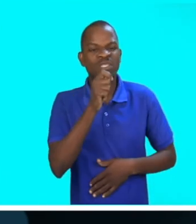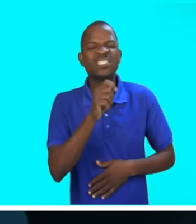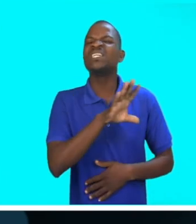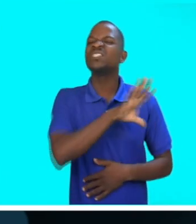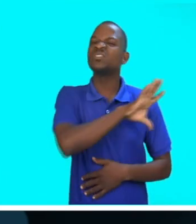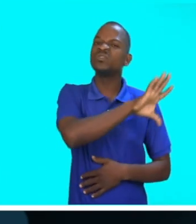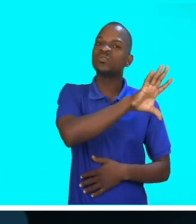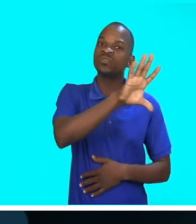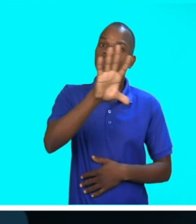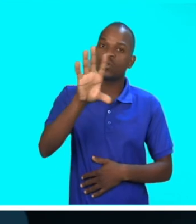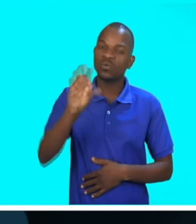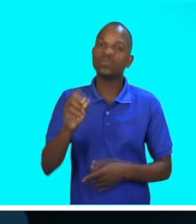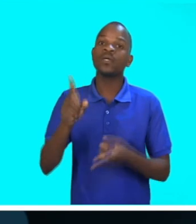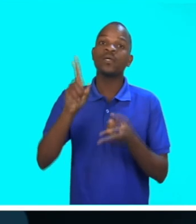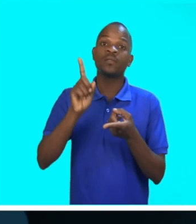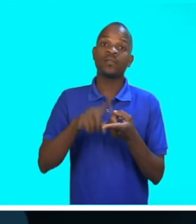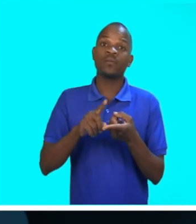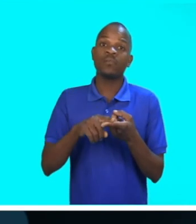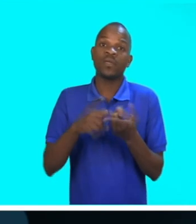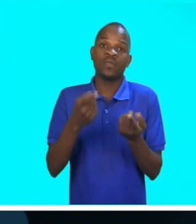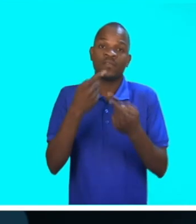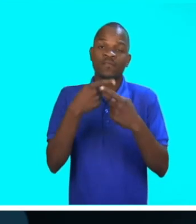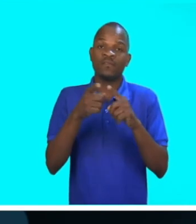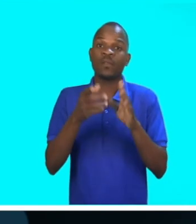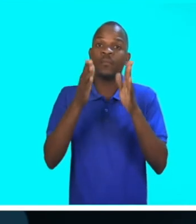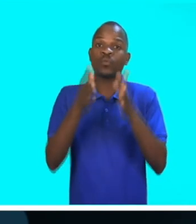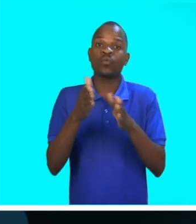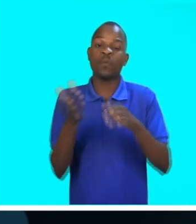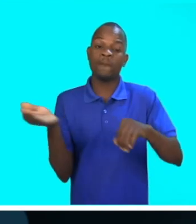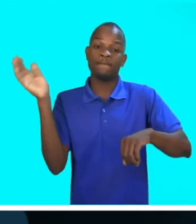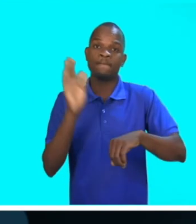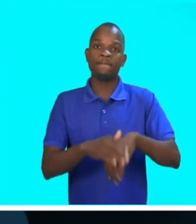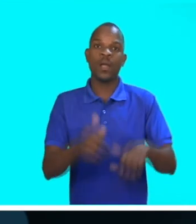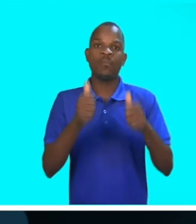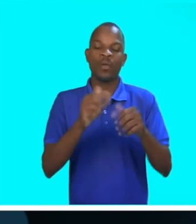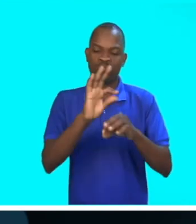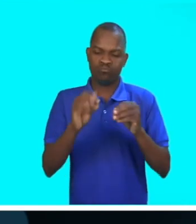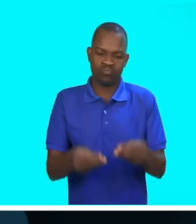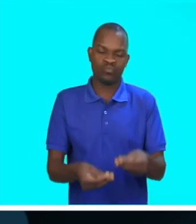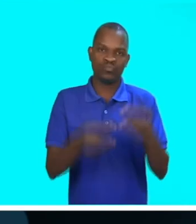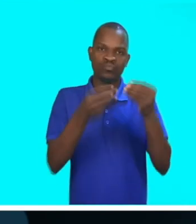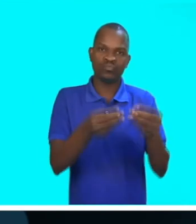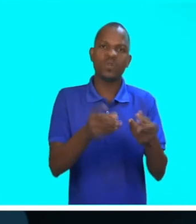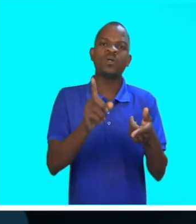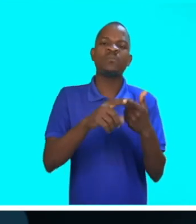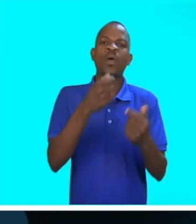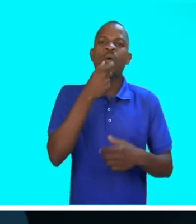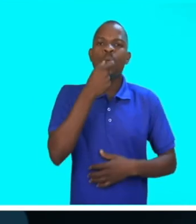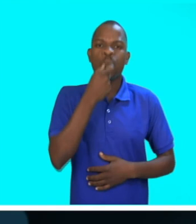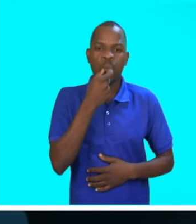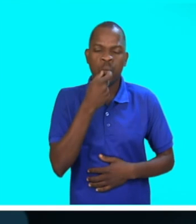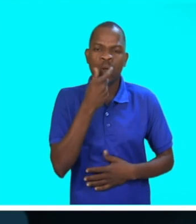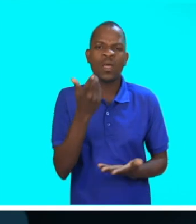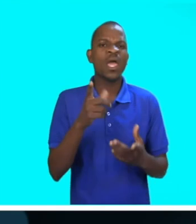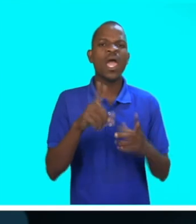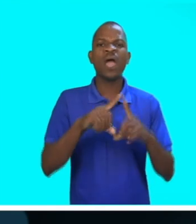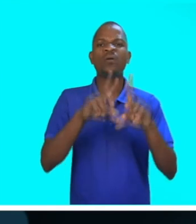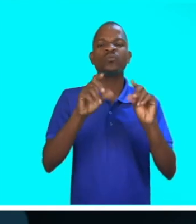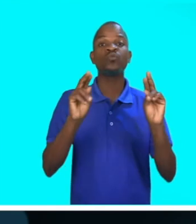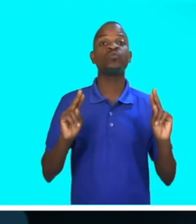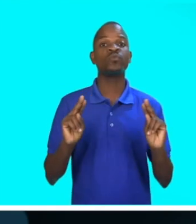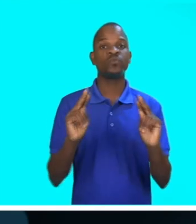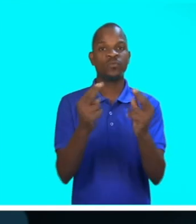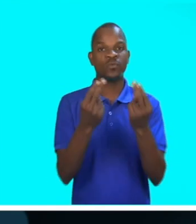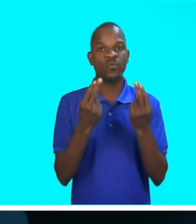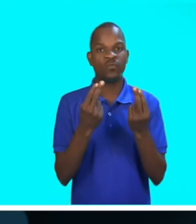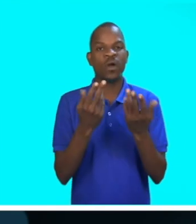inclusive as claques, os melhores, vão ter prêmios, árbitros. É um cenário novo que estamos a tentar